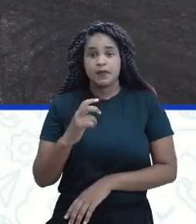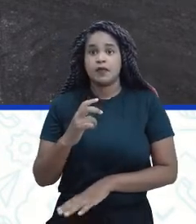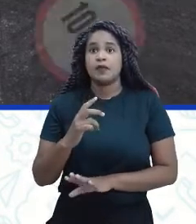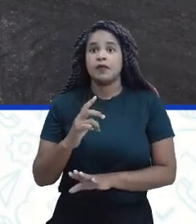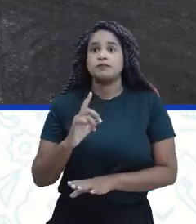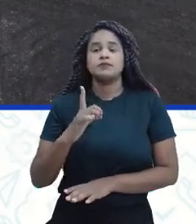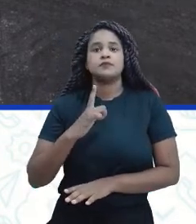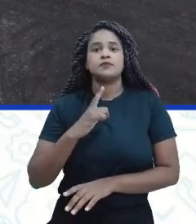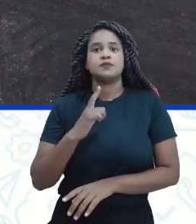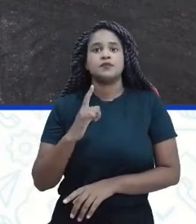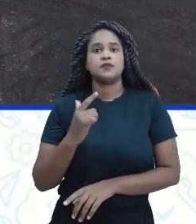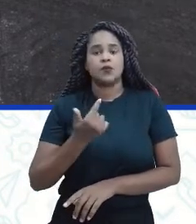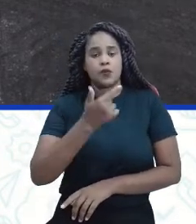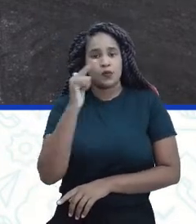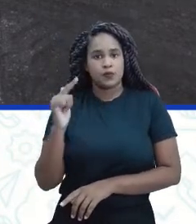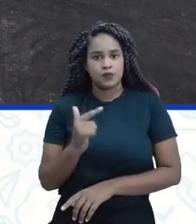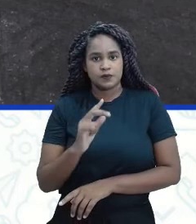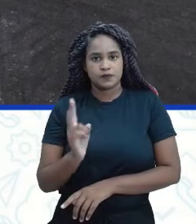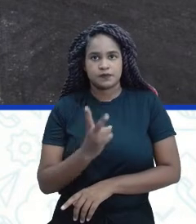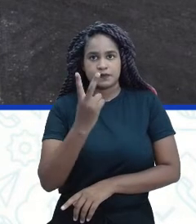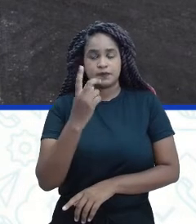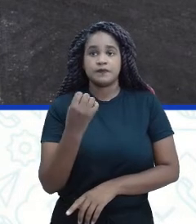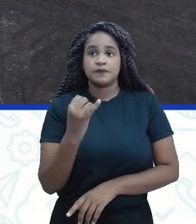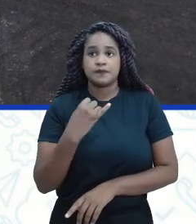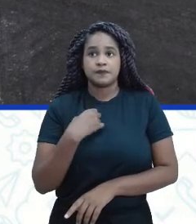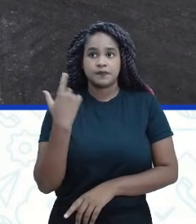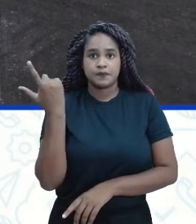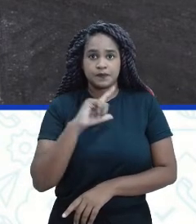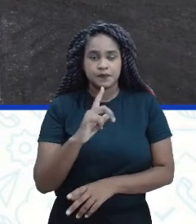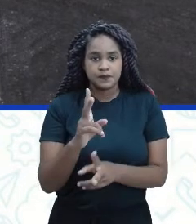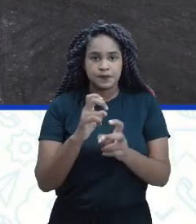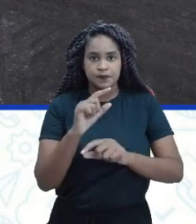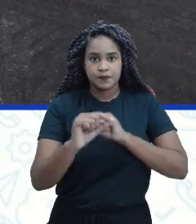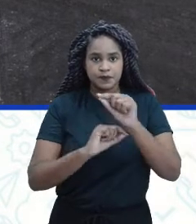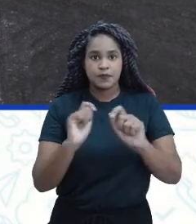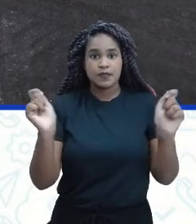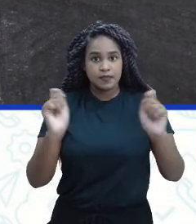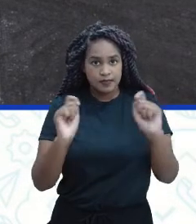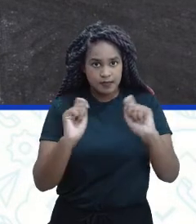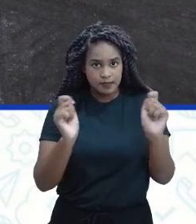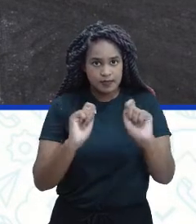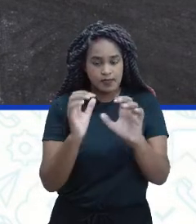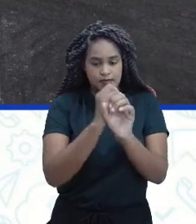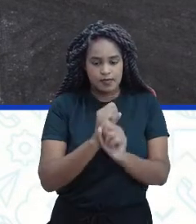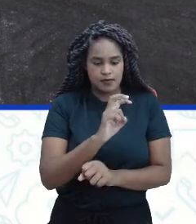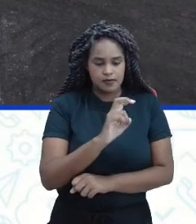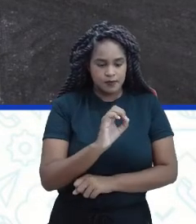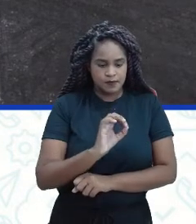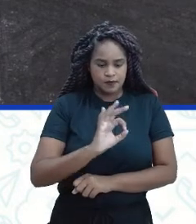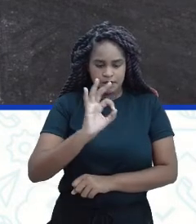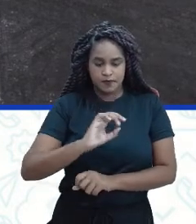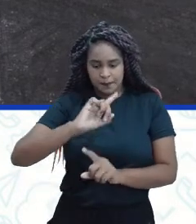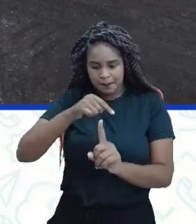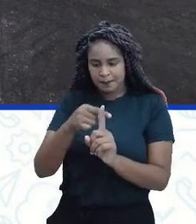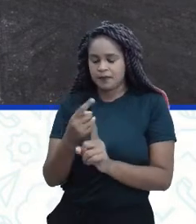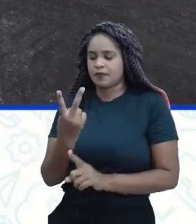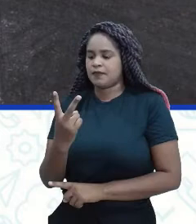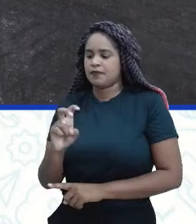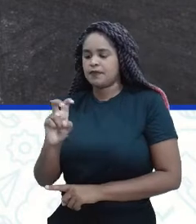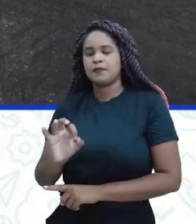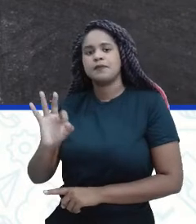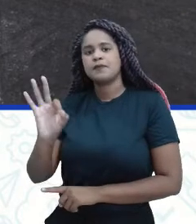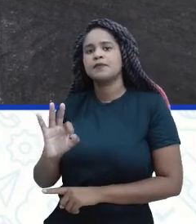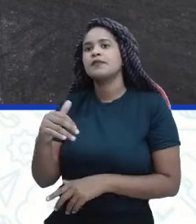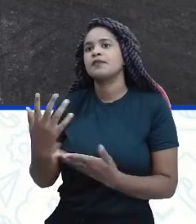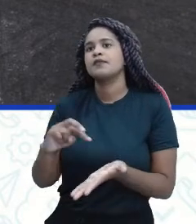eu consigo perceber que eu posso calcular 50% mais o 25%, o que aparece ali? Ó? Aparece